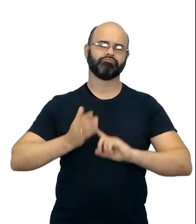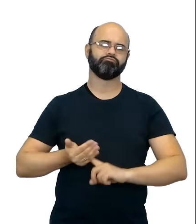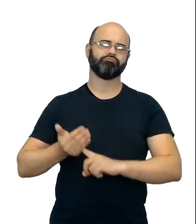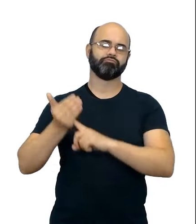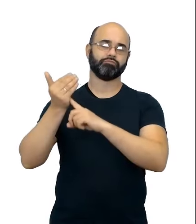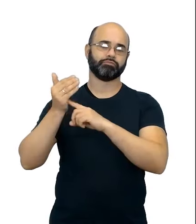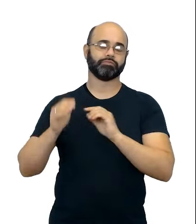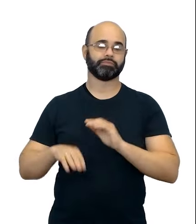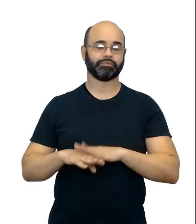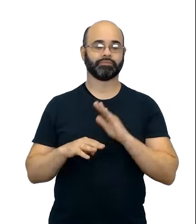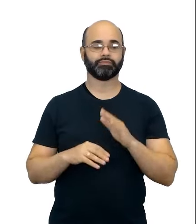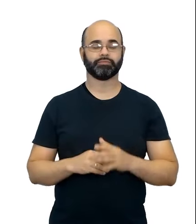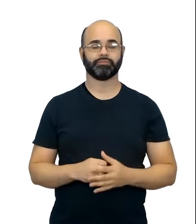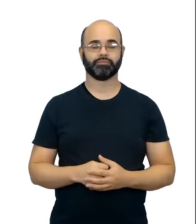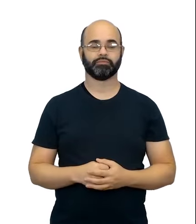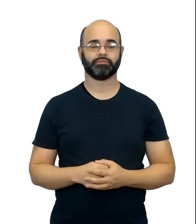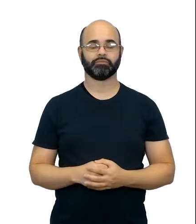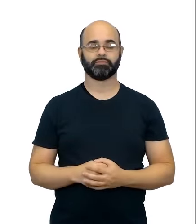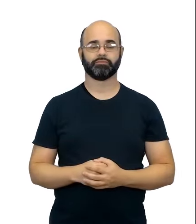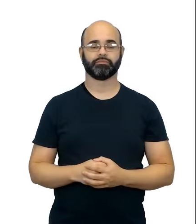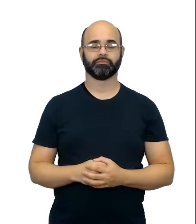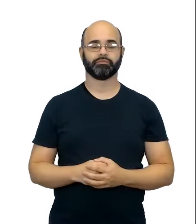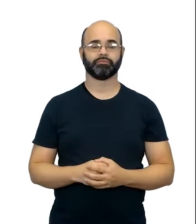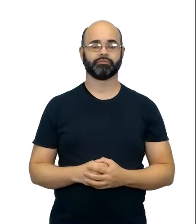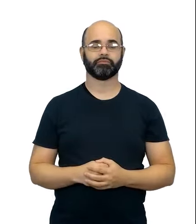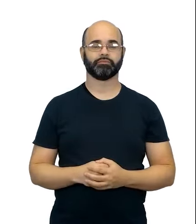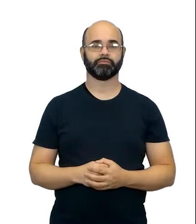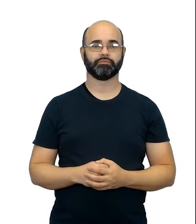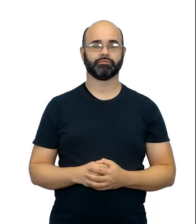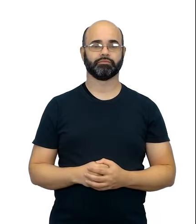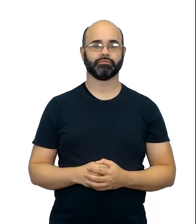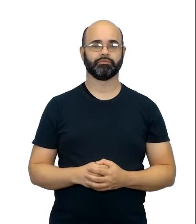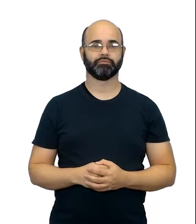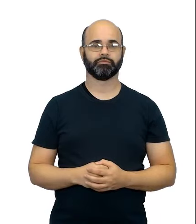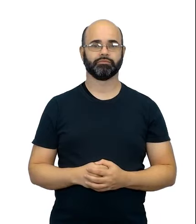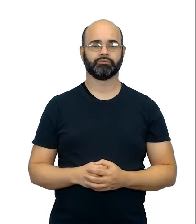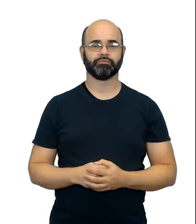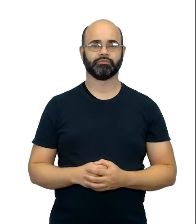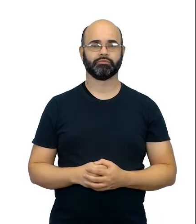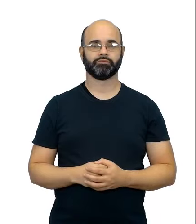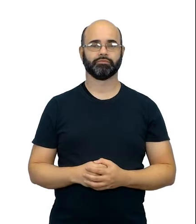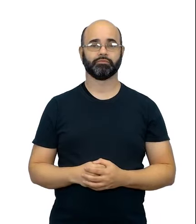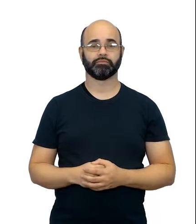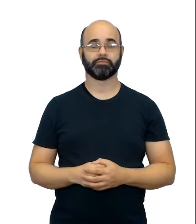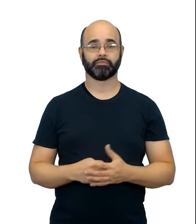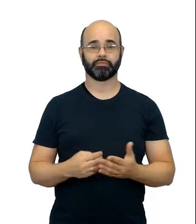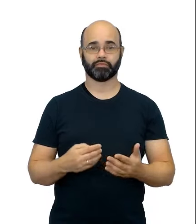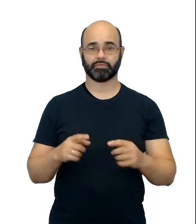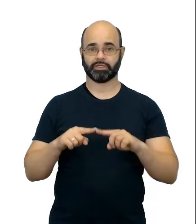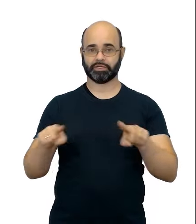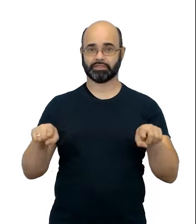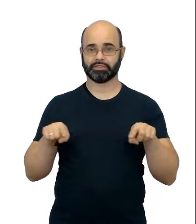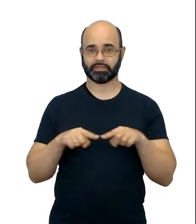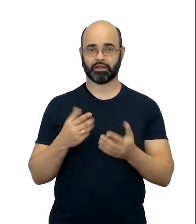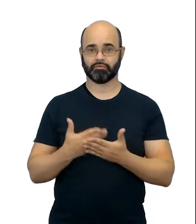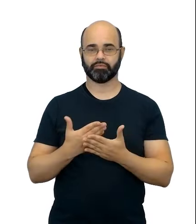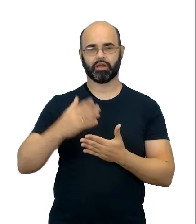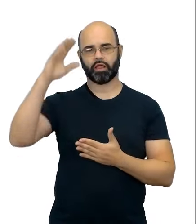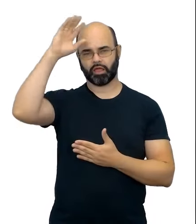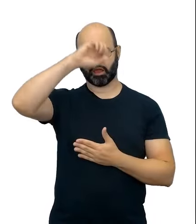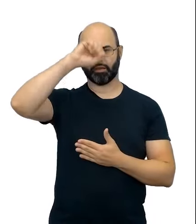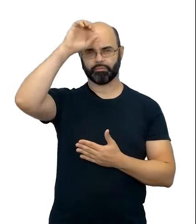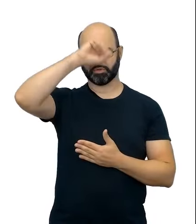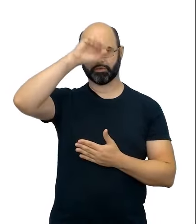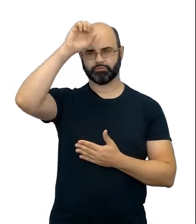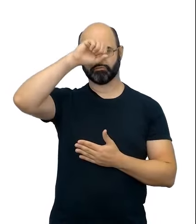como isso se relaciona com a rotina em sala de aula, com a